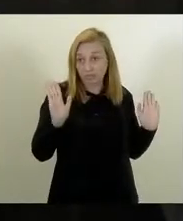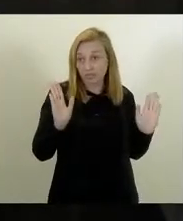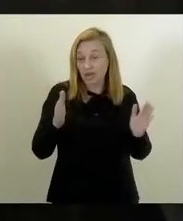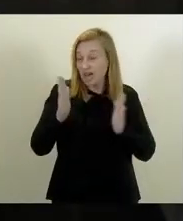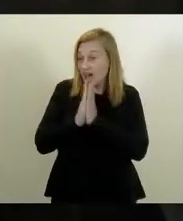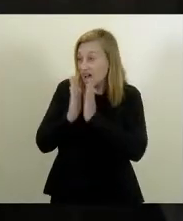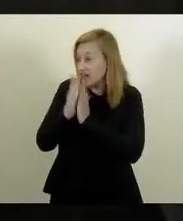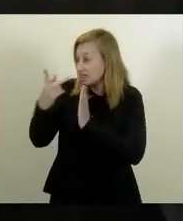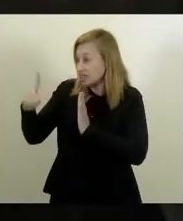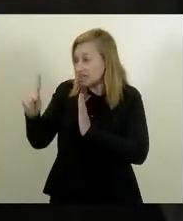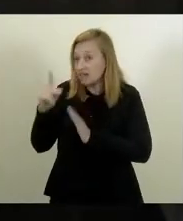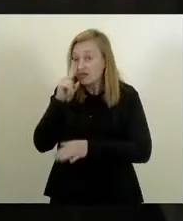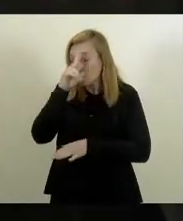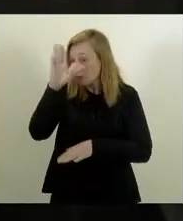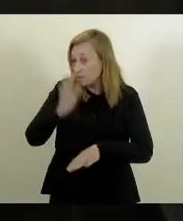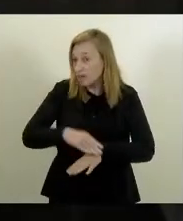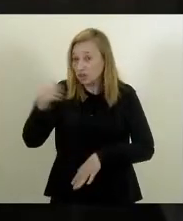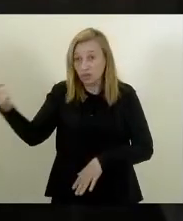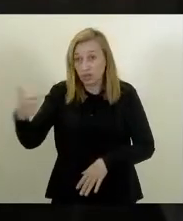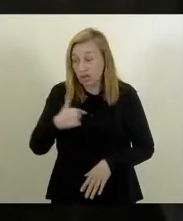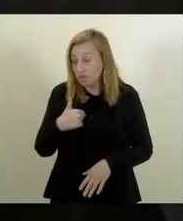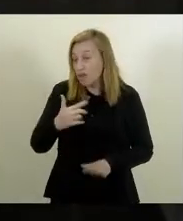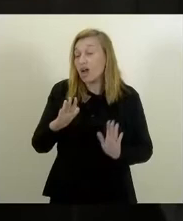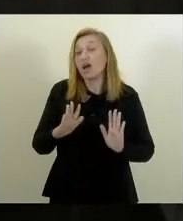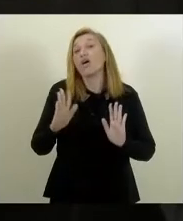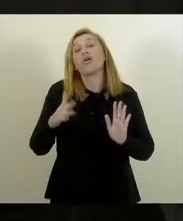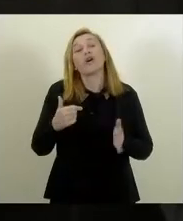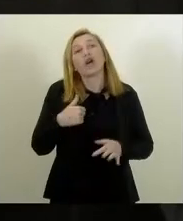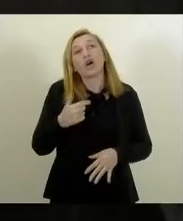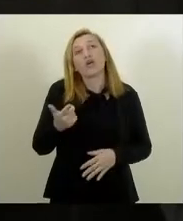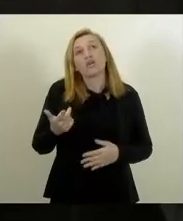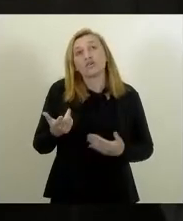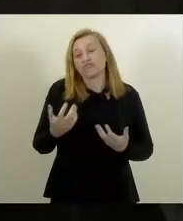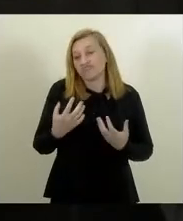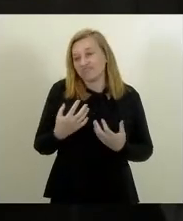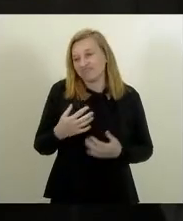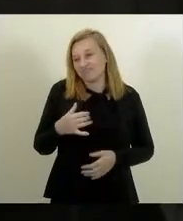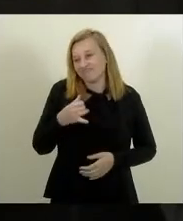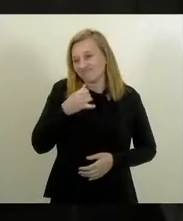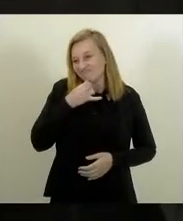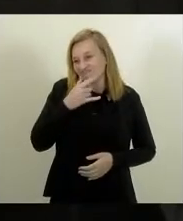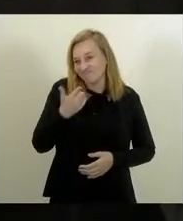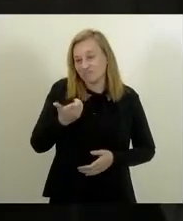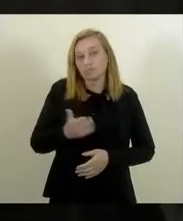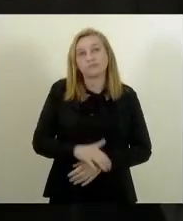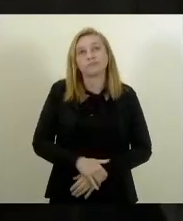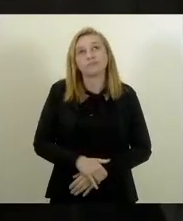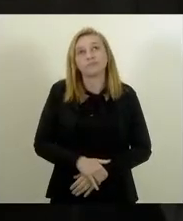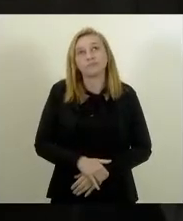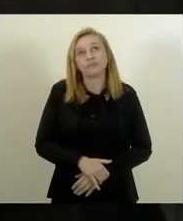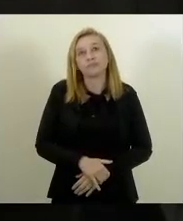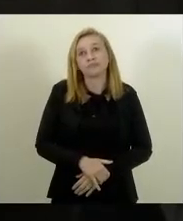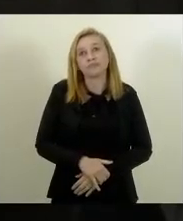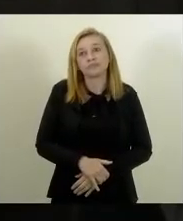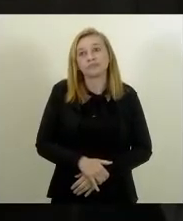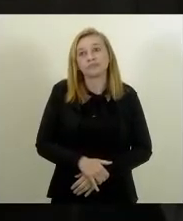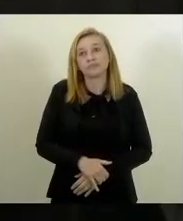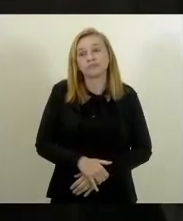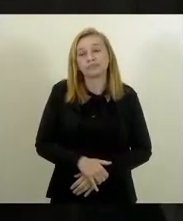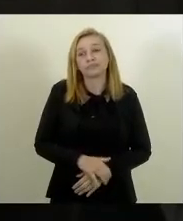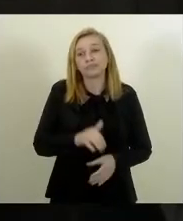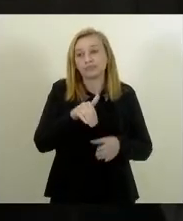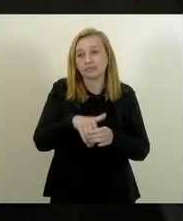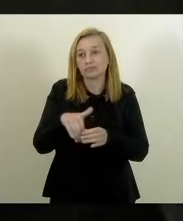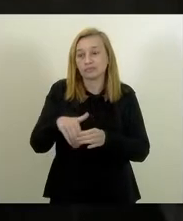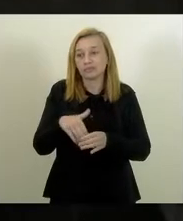minha. O que eu fico chateado, de fato, é a gente votar sim ou não